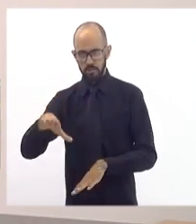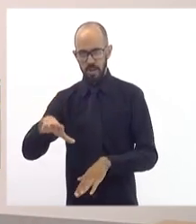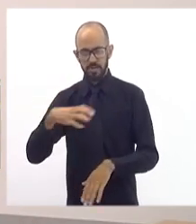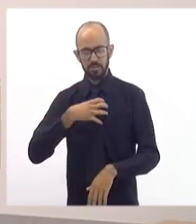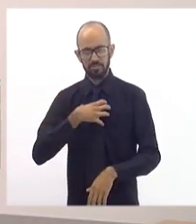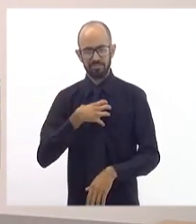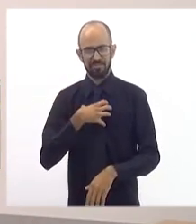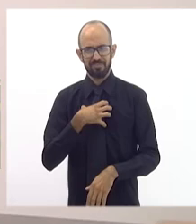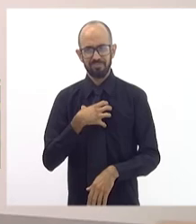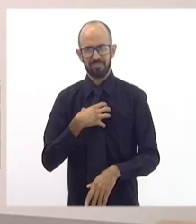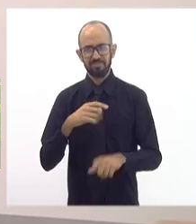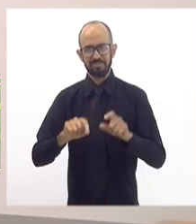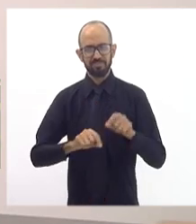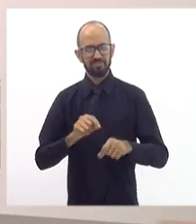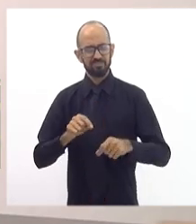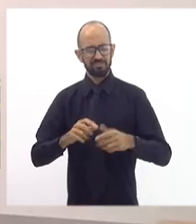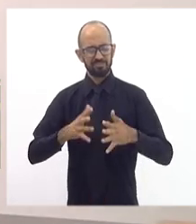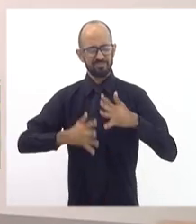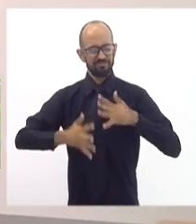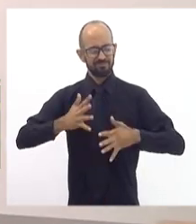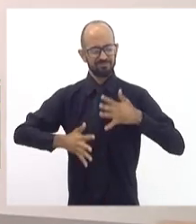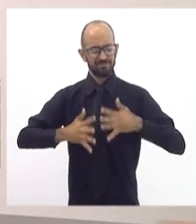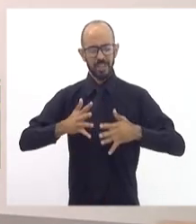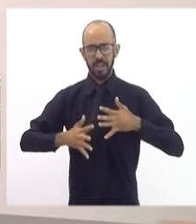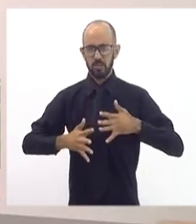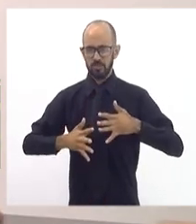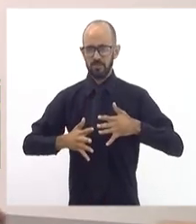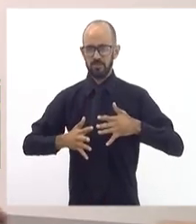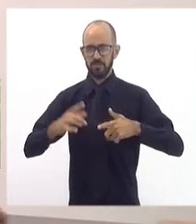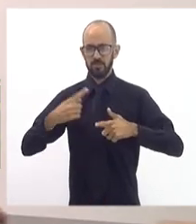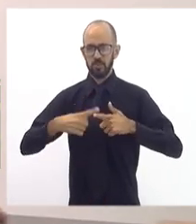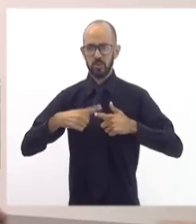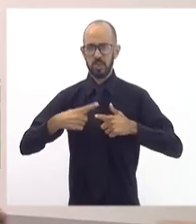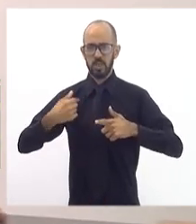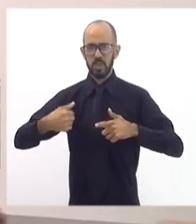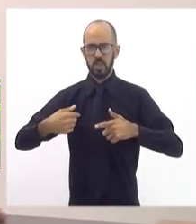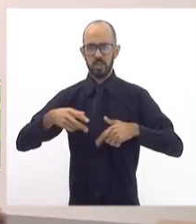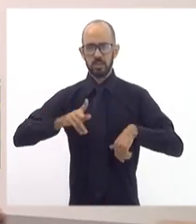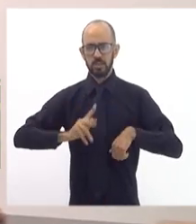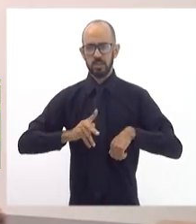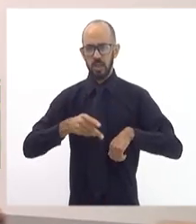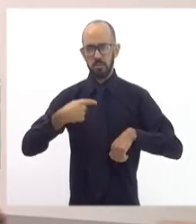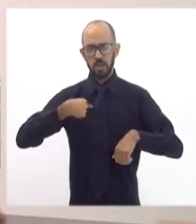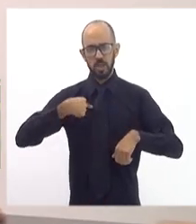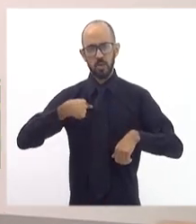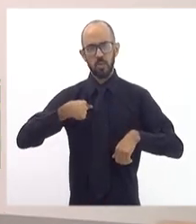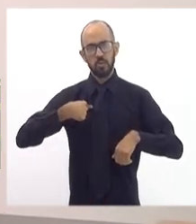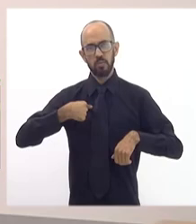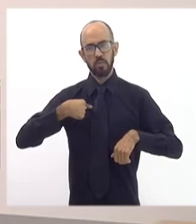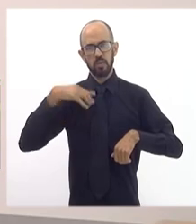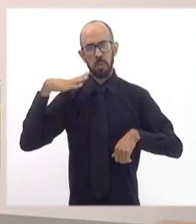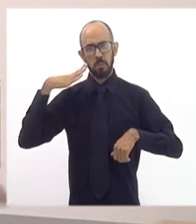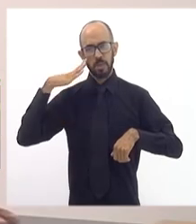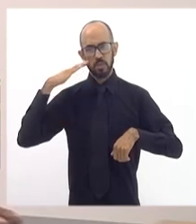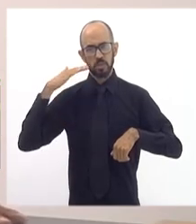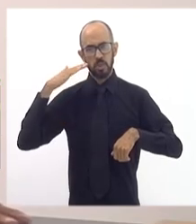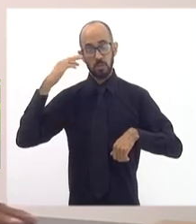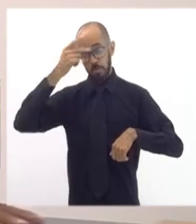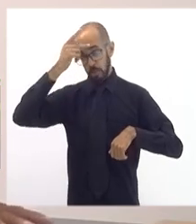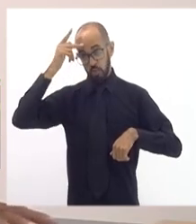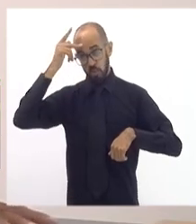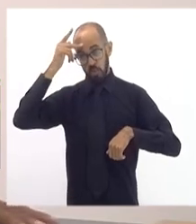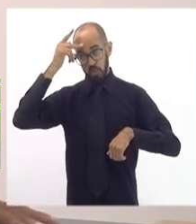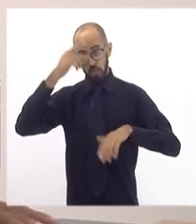é embaralhado porque eu sempre me considerei um sujeito que estuda bastante a